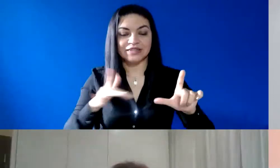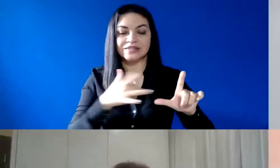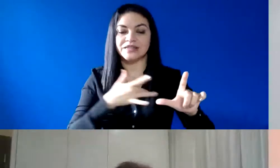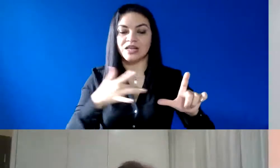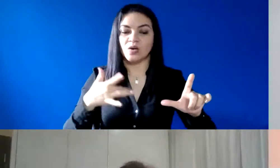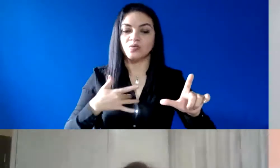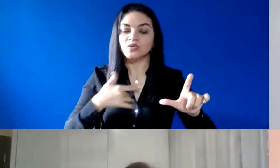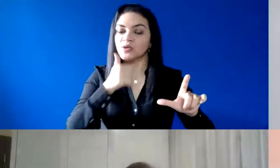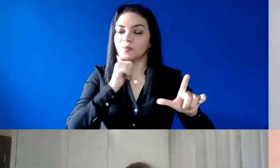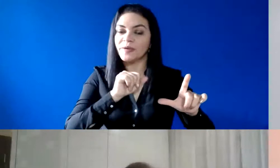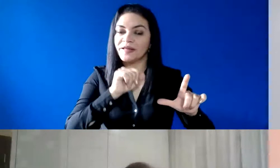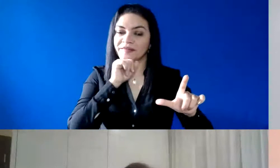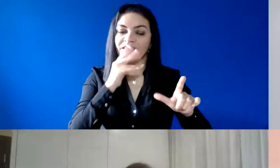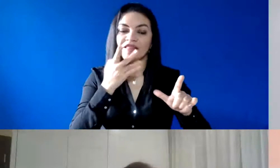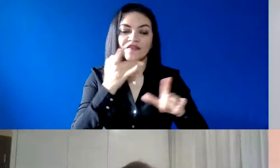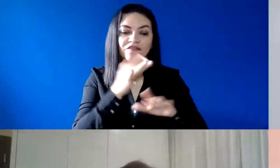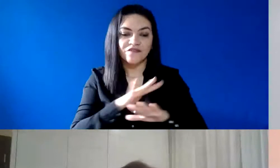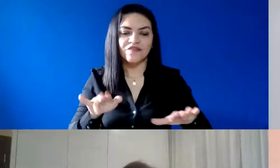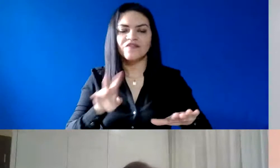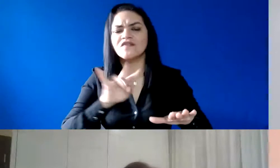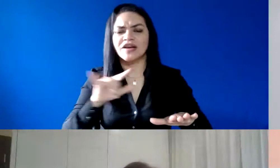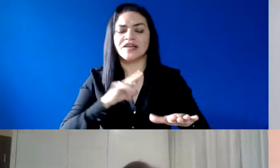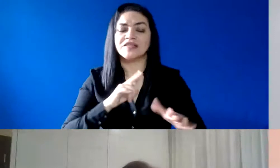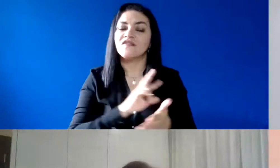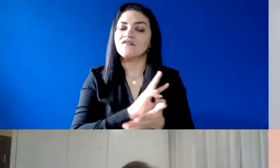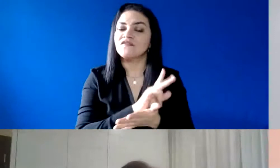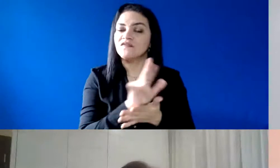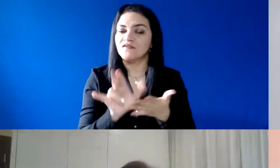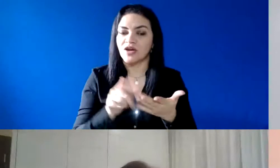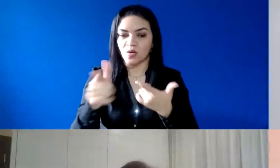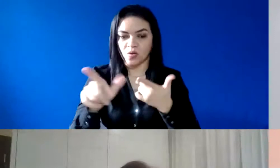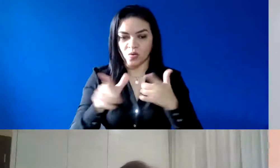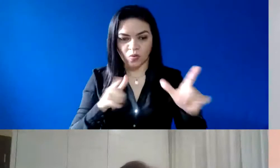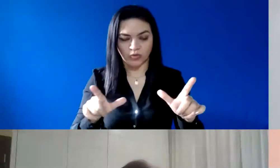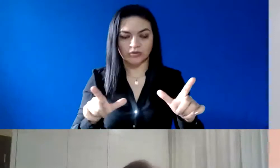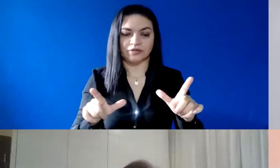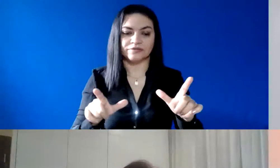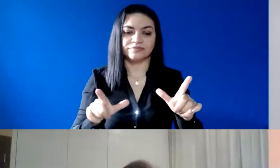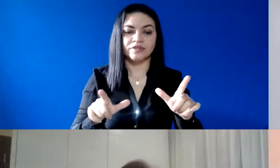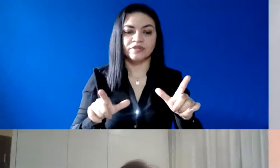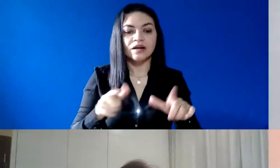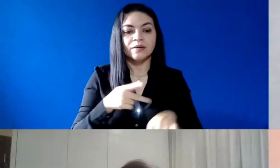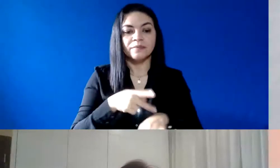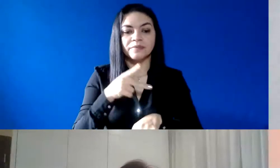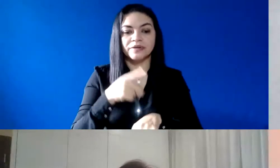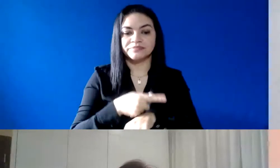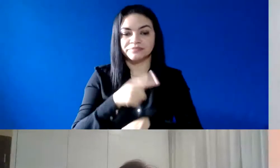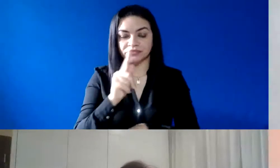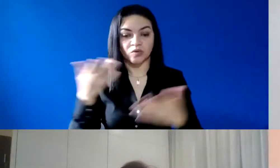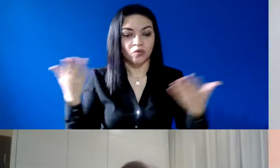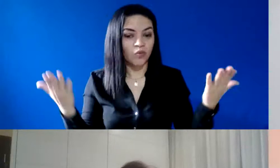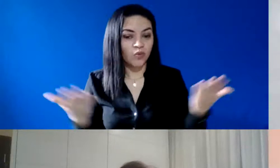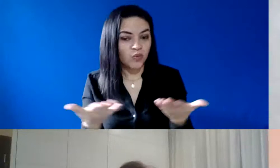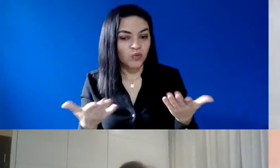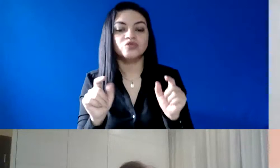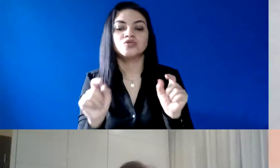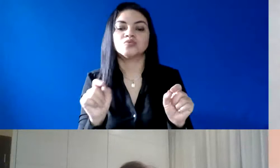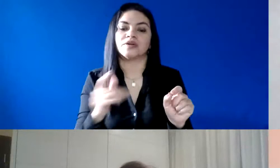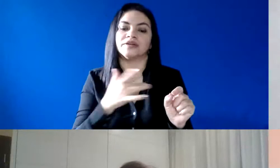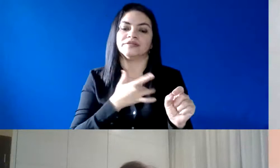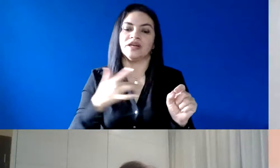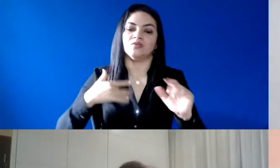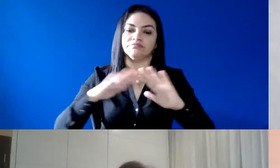infantil. Teremos várias outras especializações. Hoje a Escola de Saúde Pública, ela visa, enquanto o